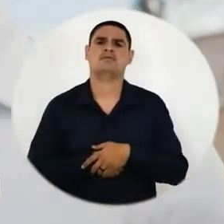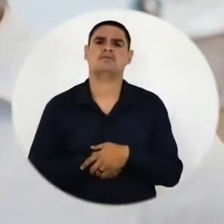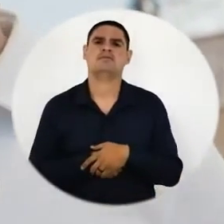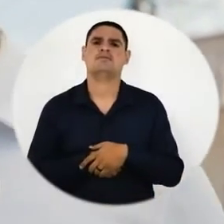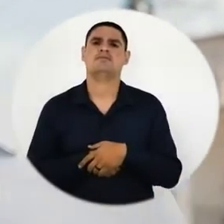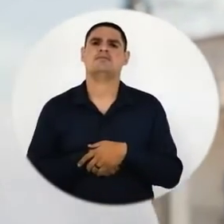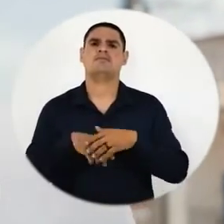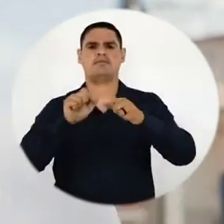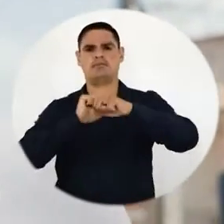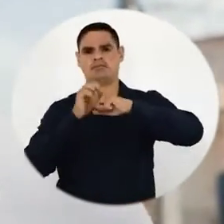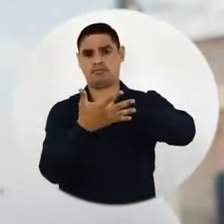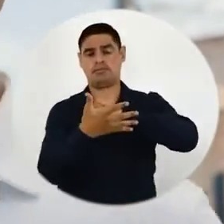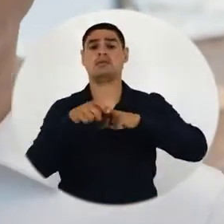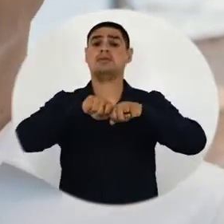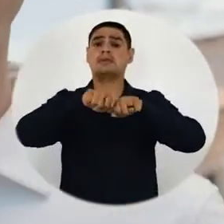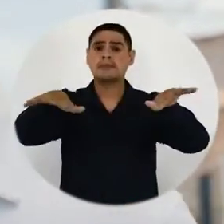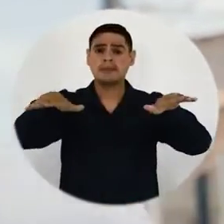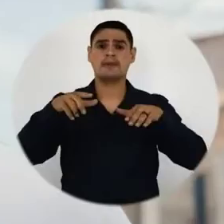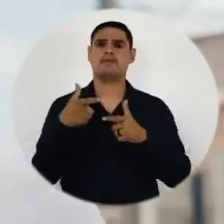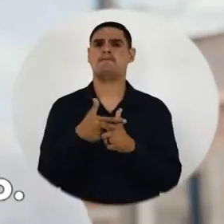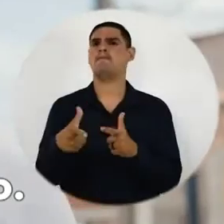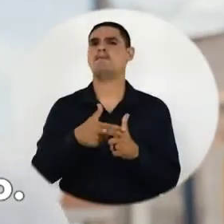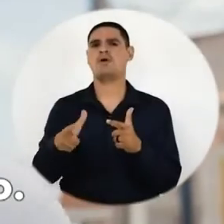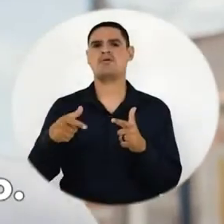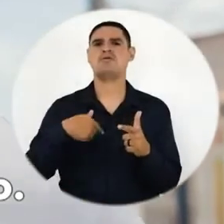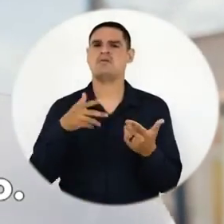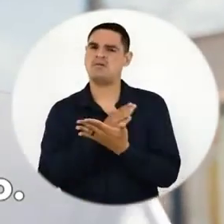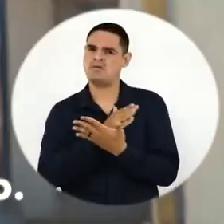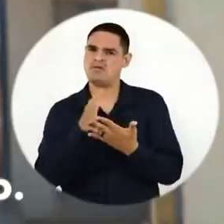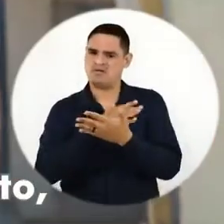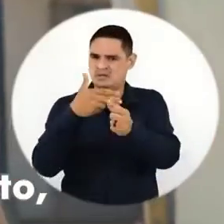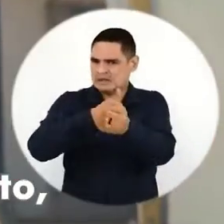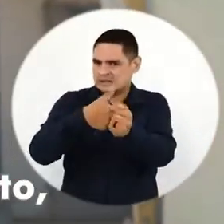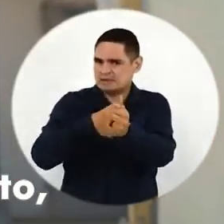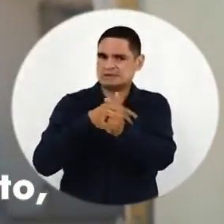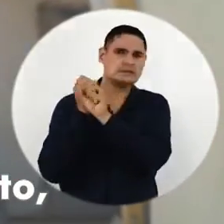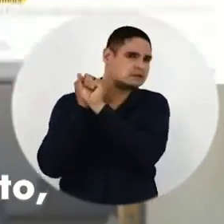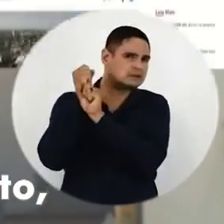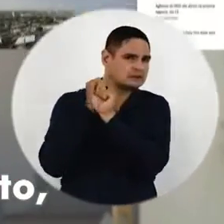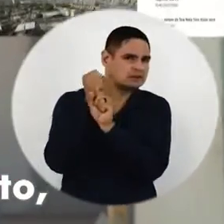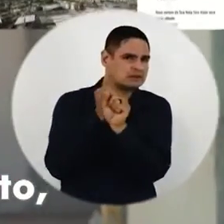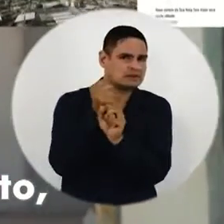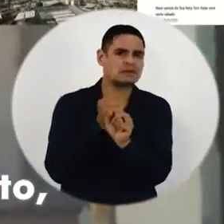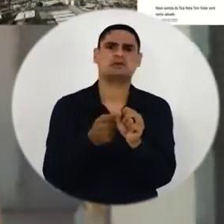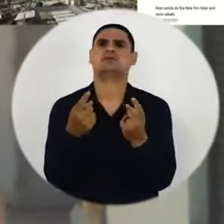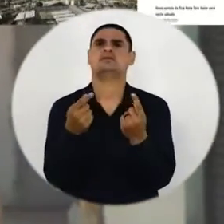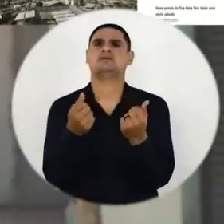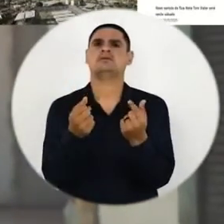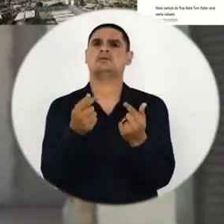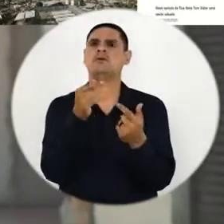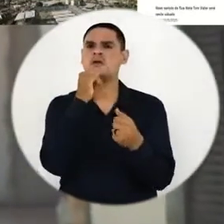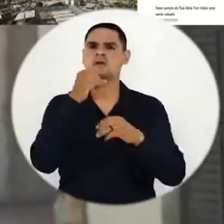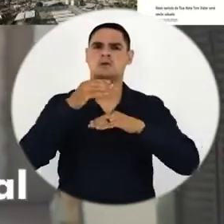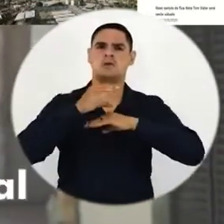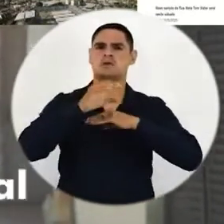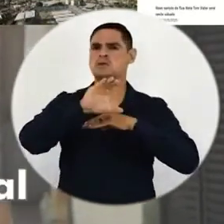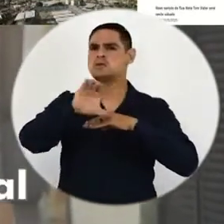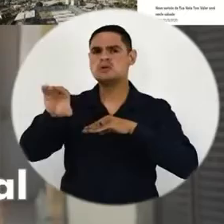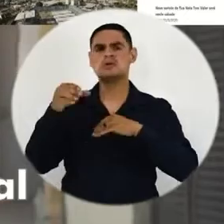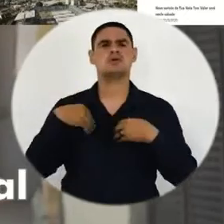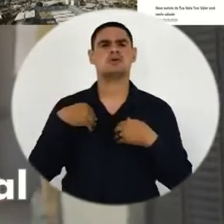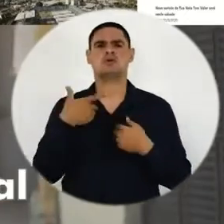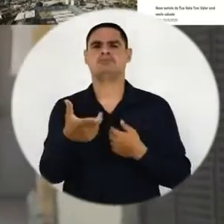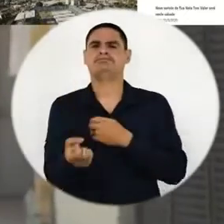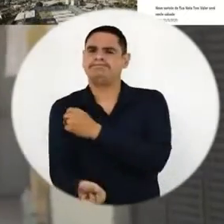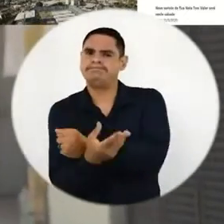pandemia escancarou problemas que estavam escondidos debaixo do tapete há muito tempo. Indícios de superfaturamento, de desvio de dinheiro e de